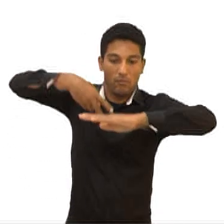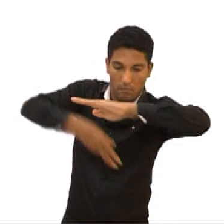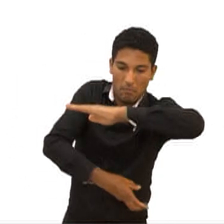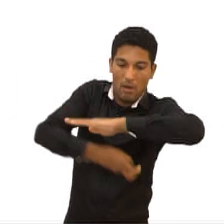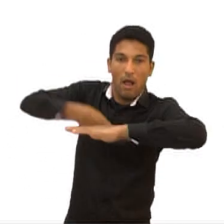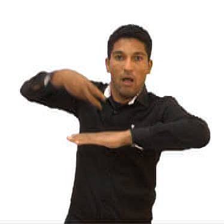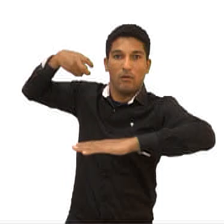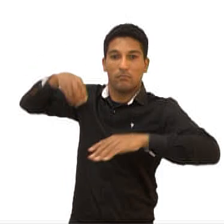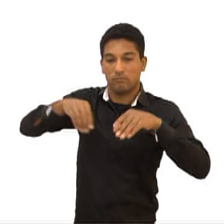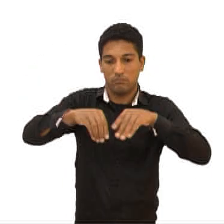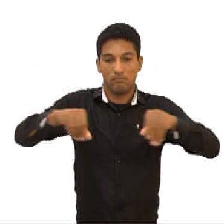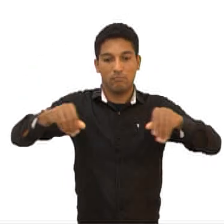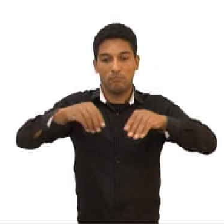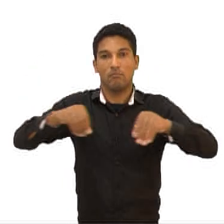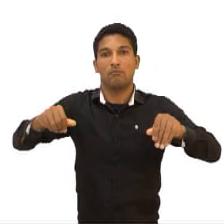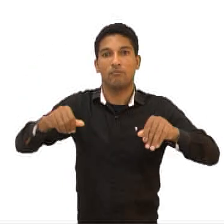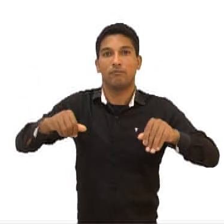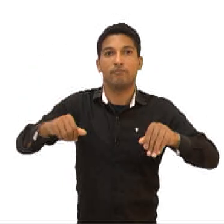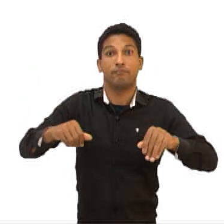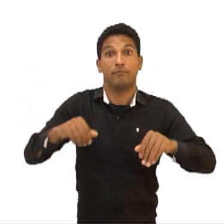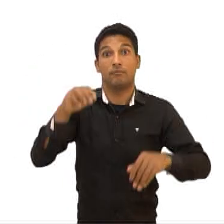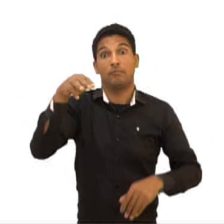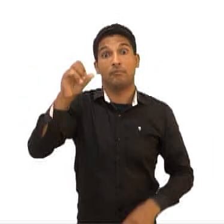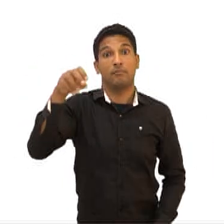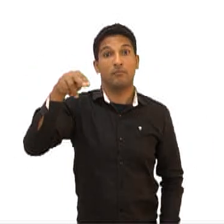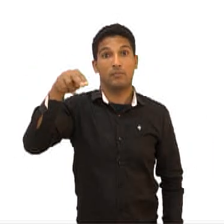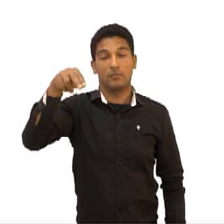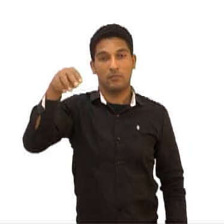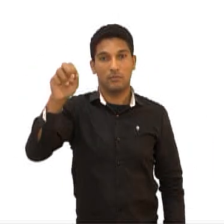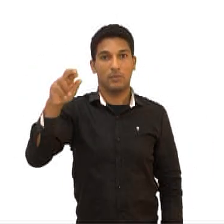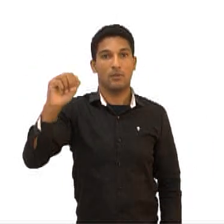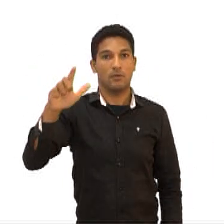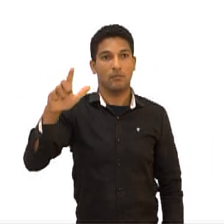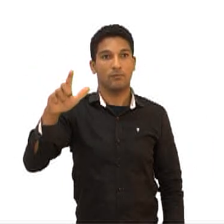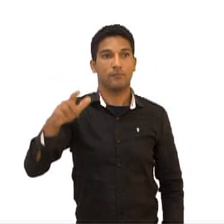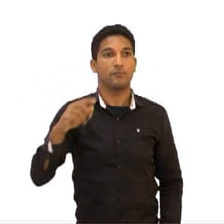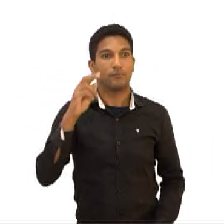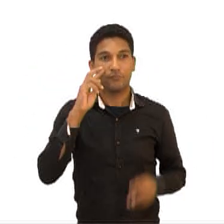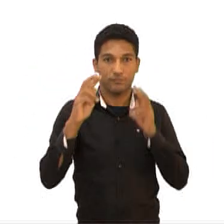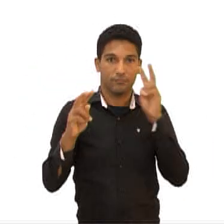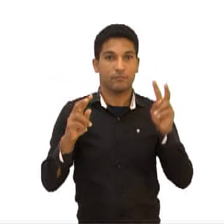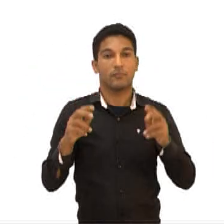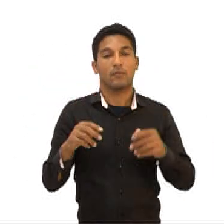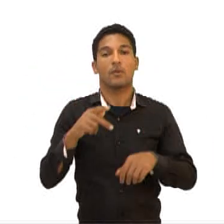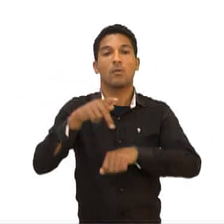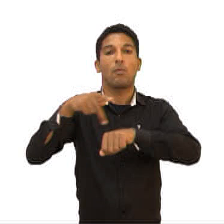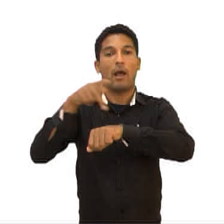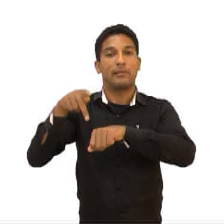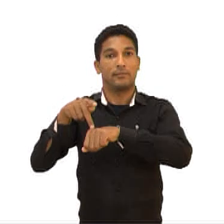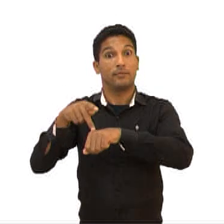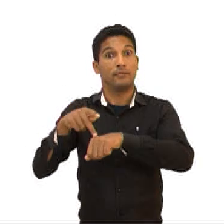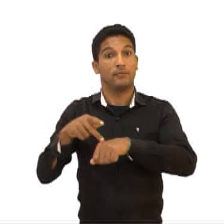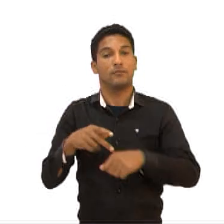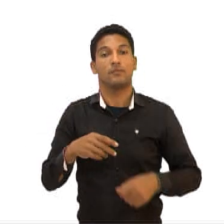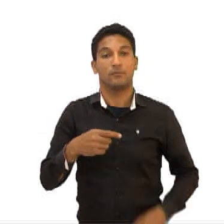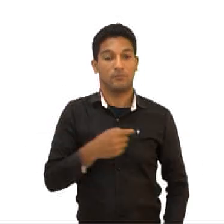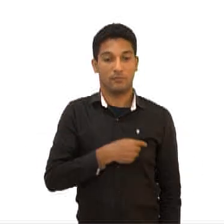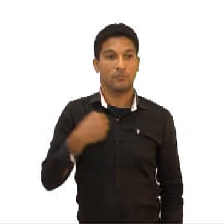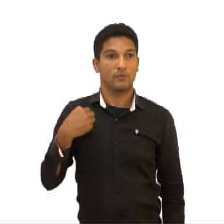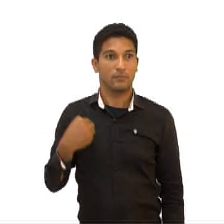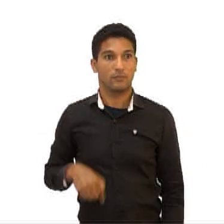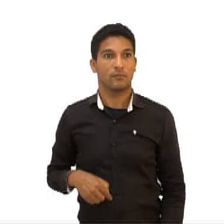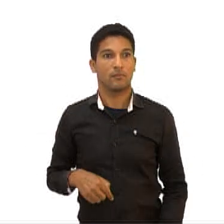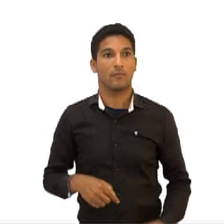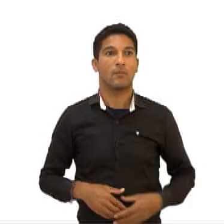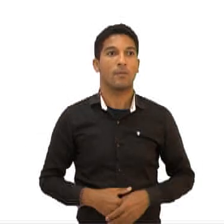tem uma exploração mineral maior, a China. A mineração é importante para esses